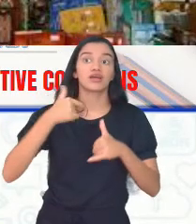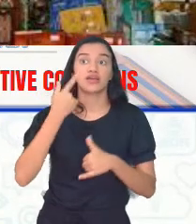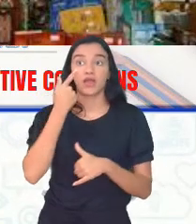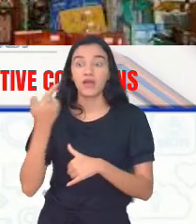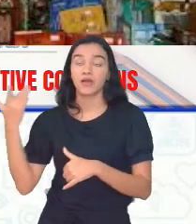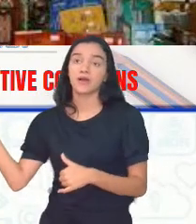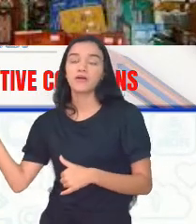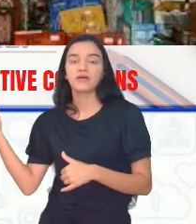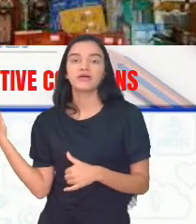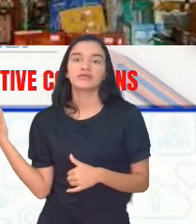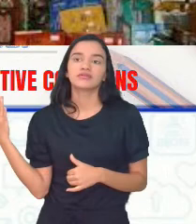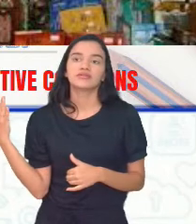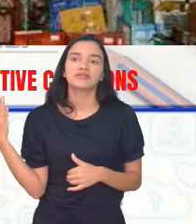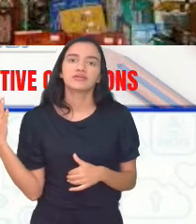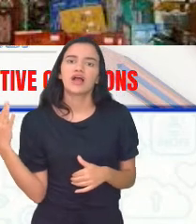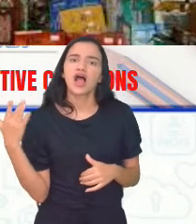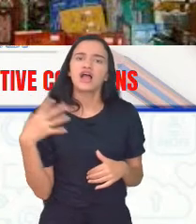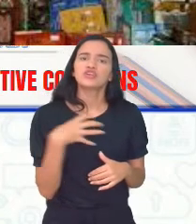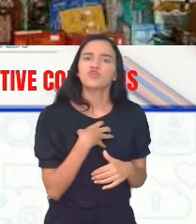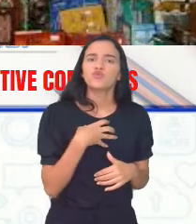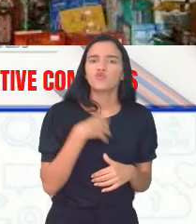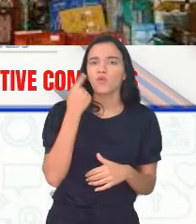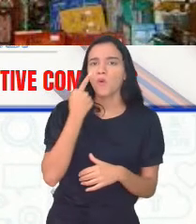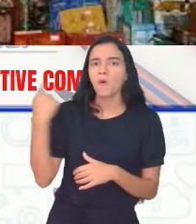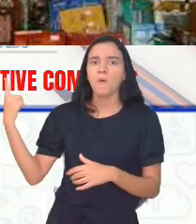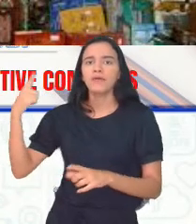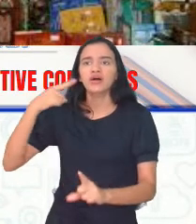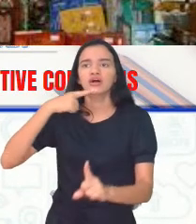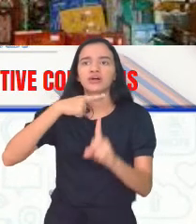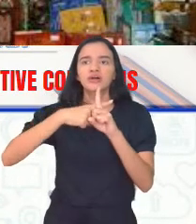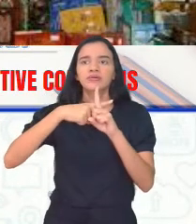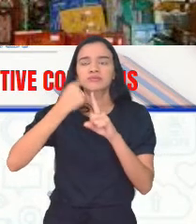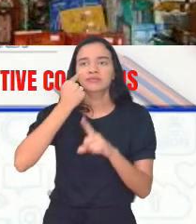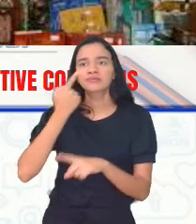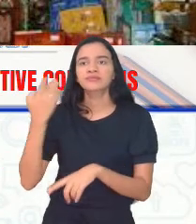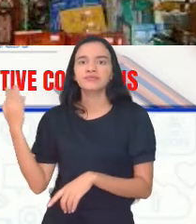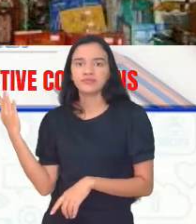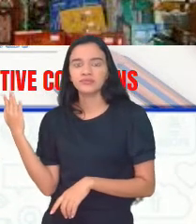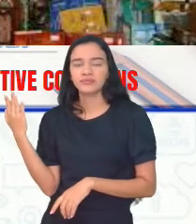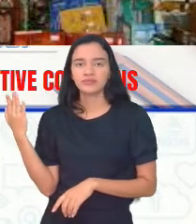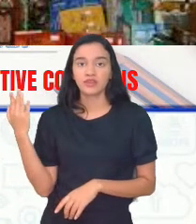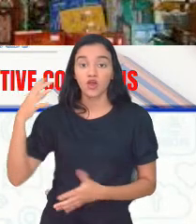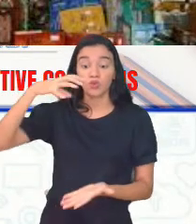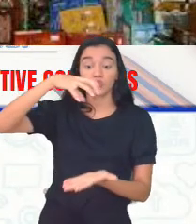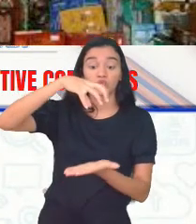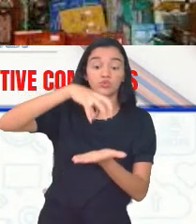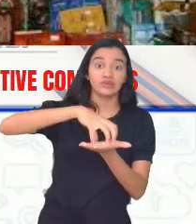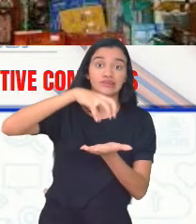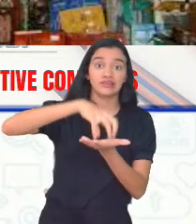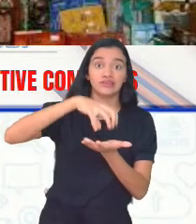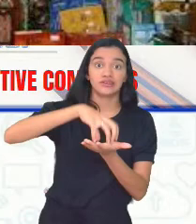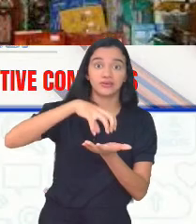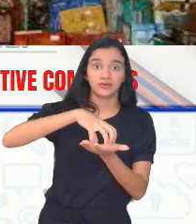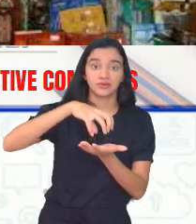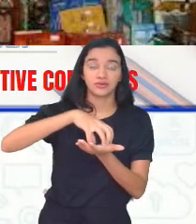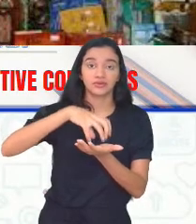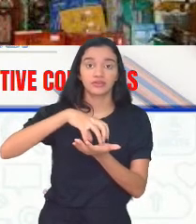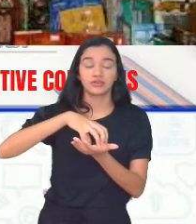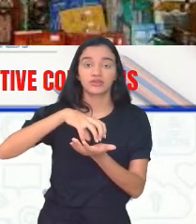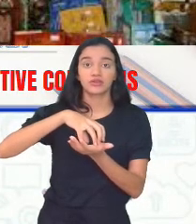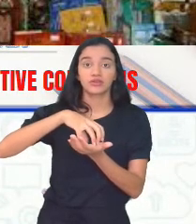formato aqui, ó. A gente vai explicar também por quê. Daqui do centro aqui, onde tem essa